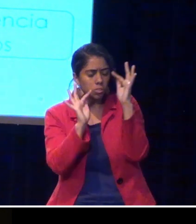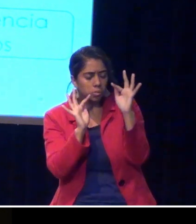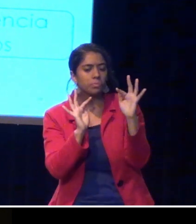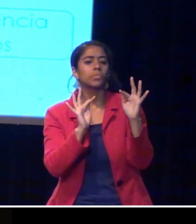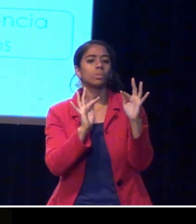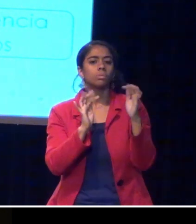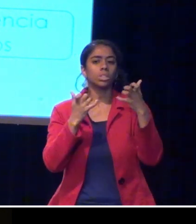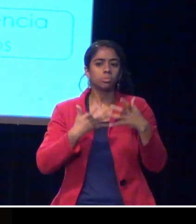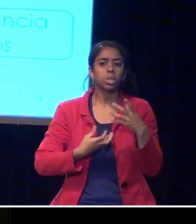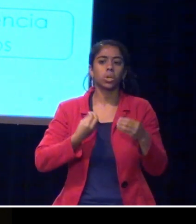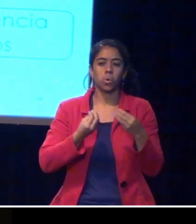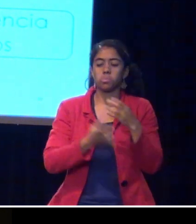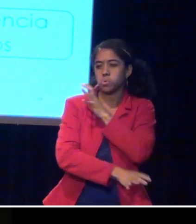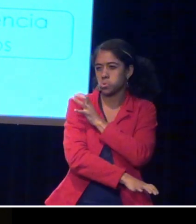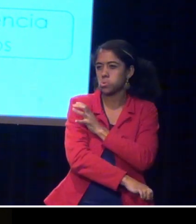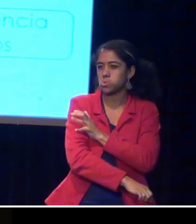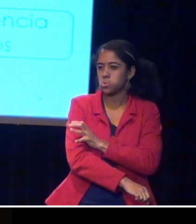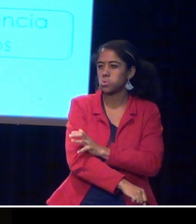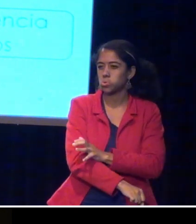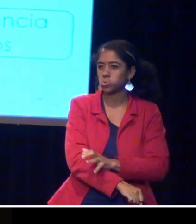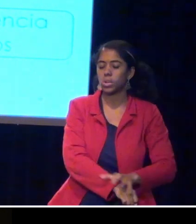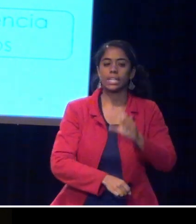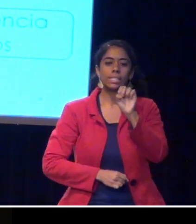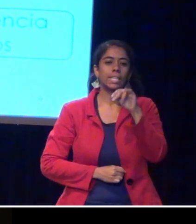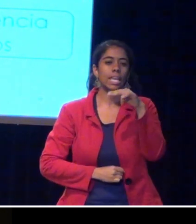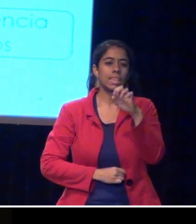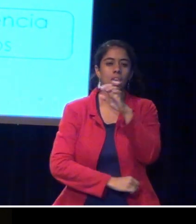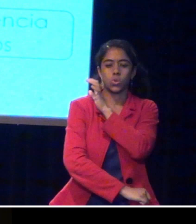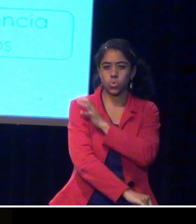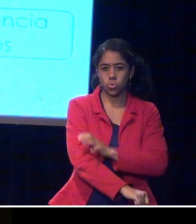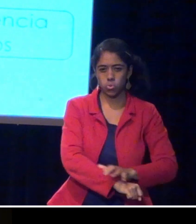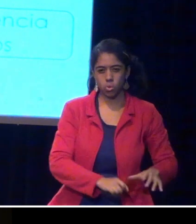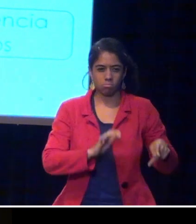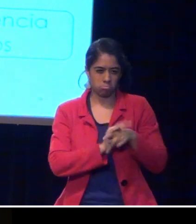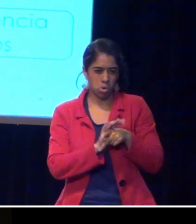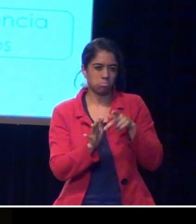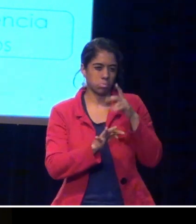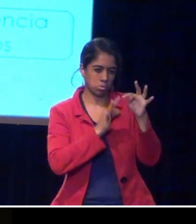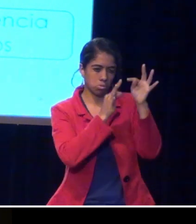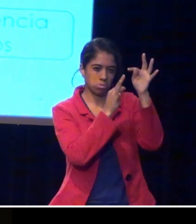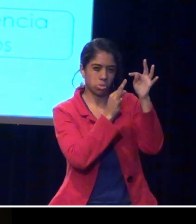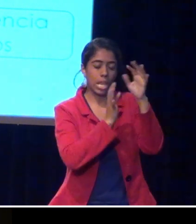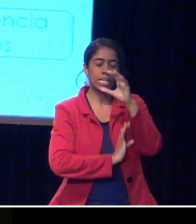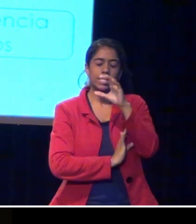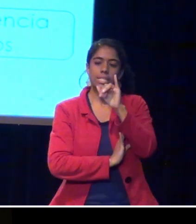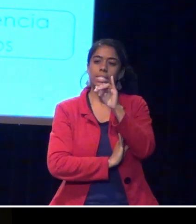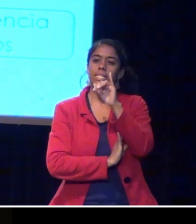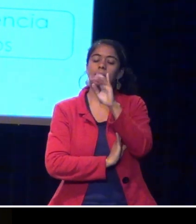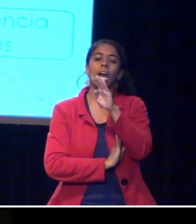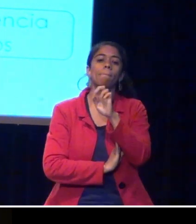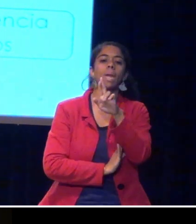da cibercultura já há algum tempo, né, ele demonstra que essa cibercultura,